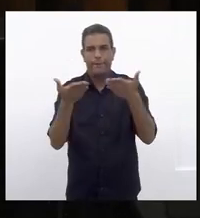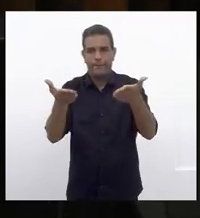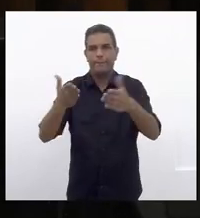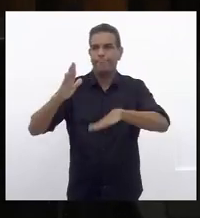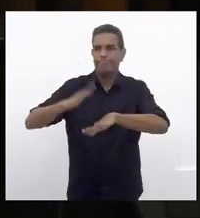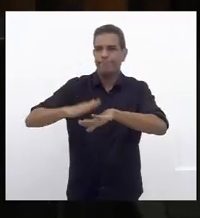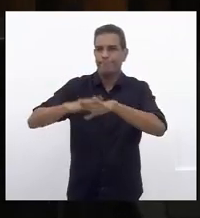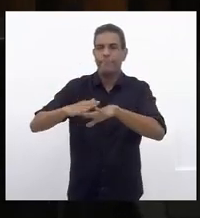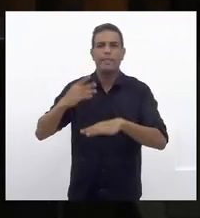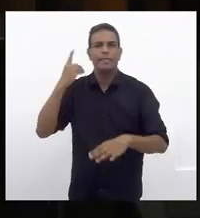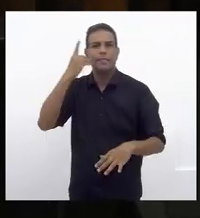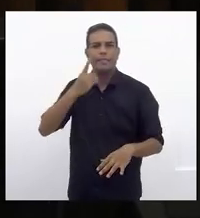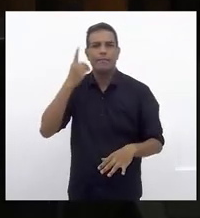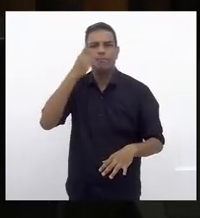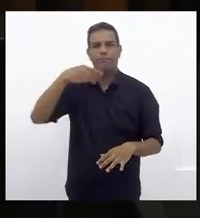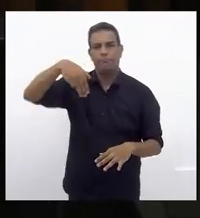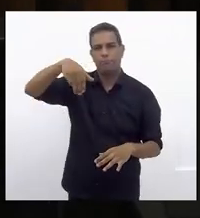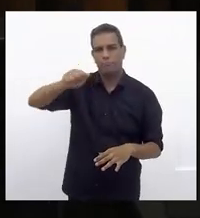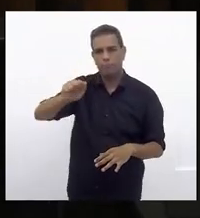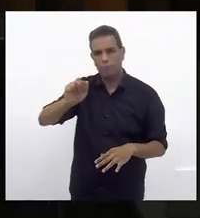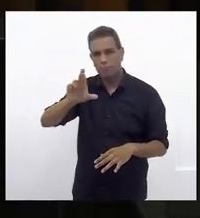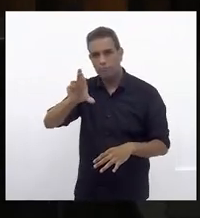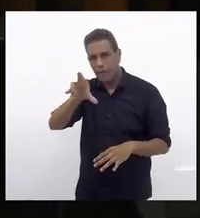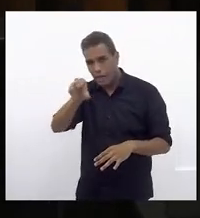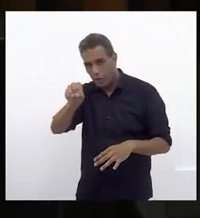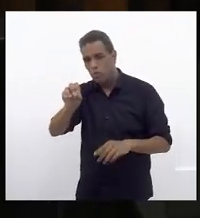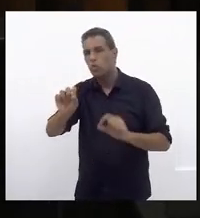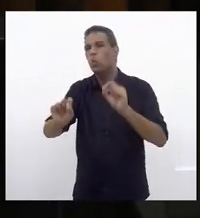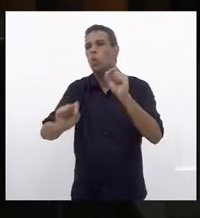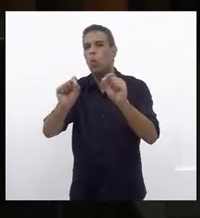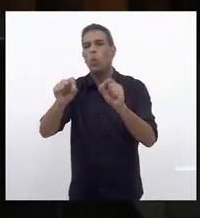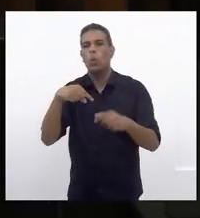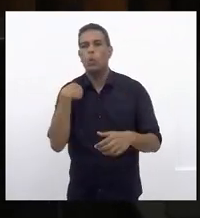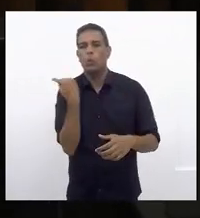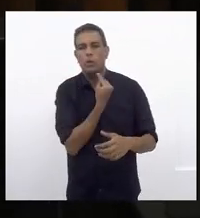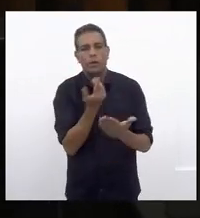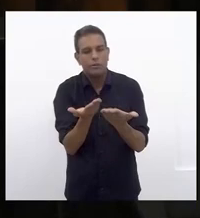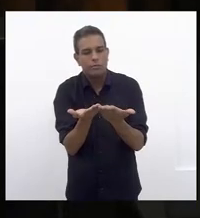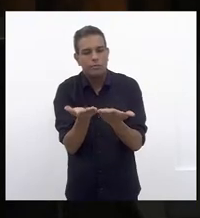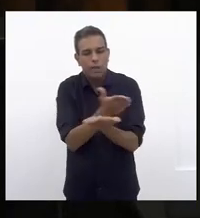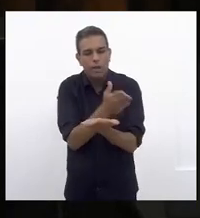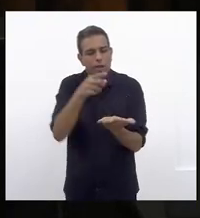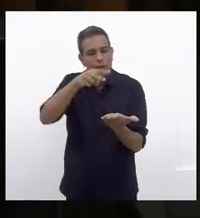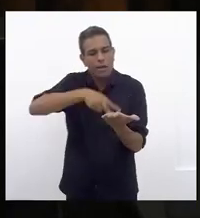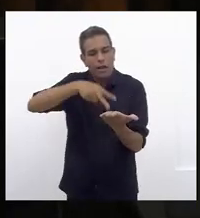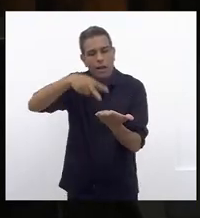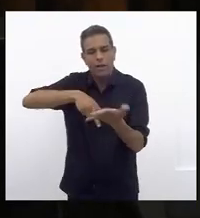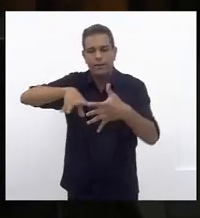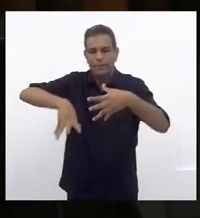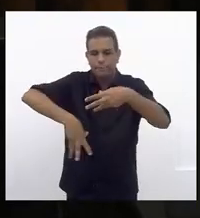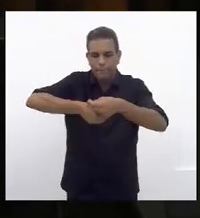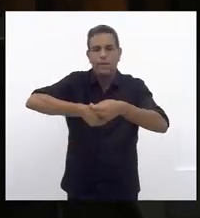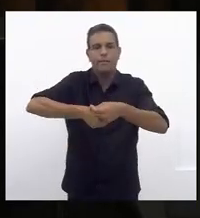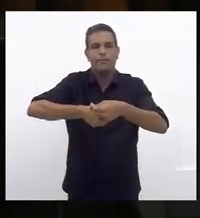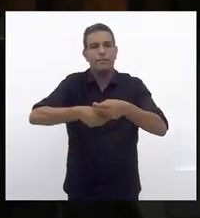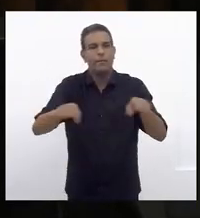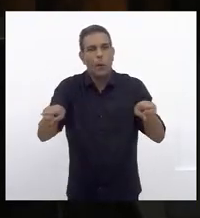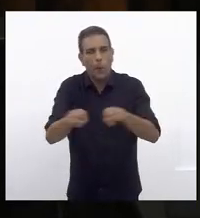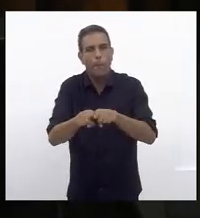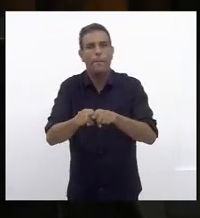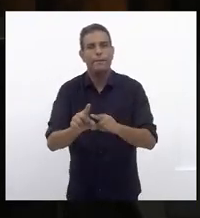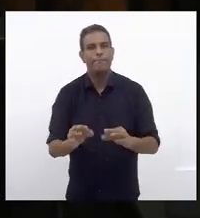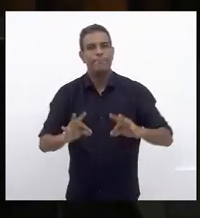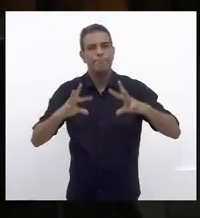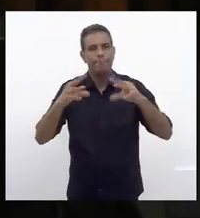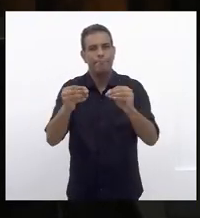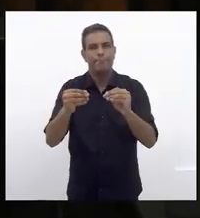Pacheco, nos debruçaremos na leitura das emendas feitas